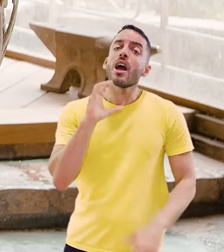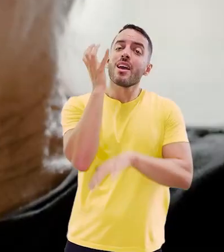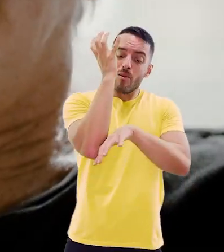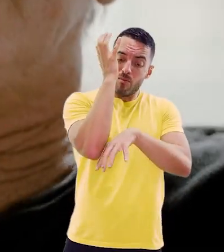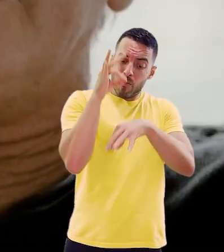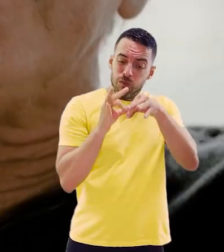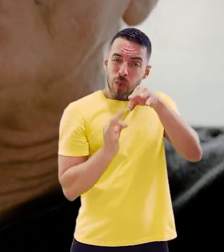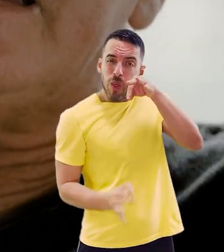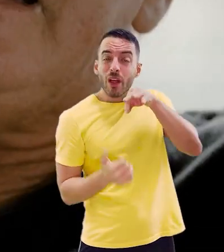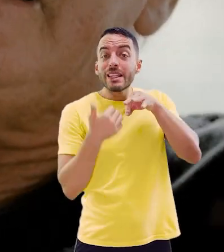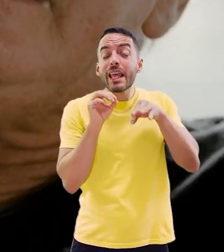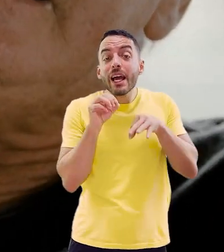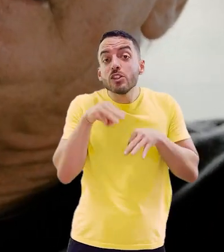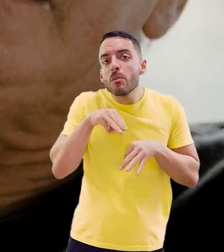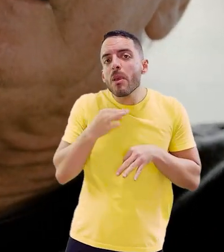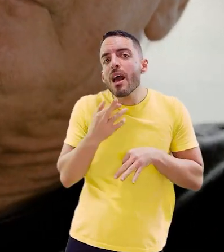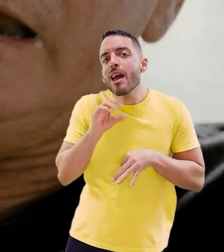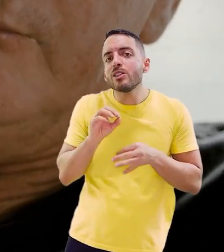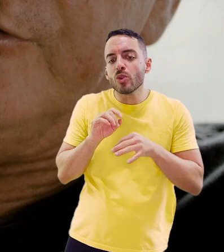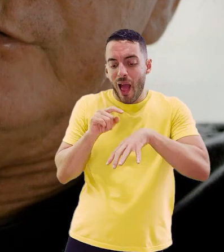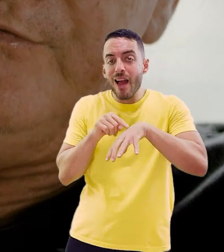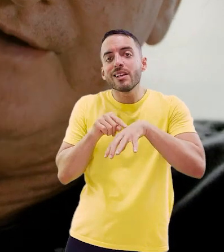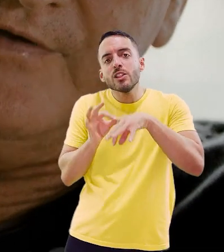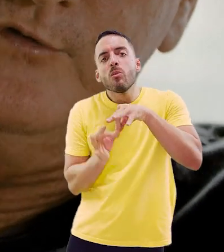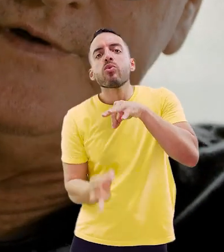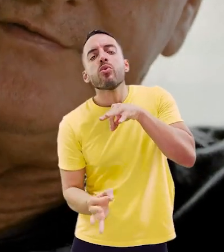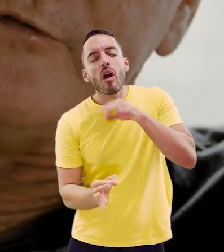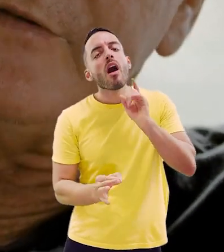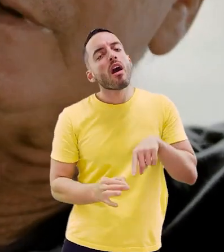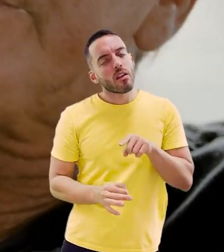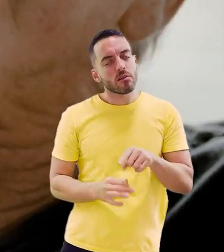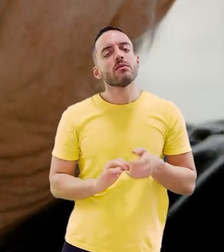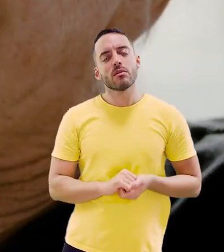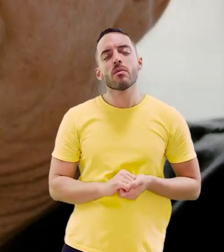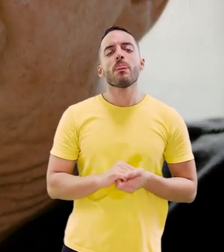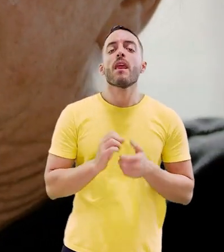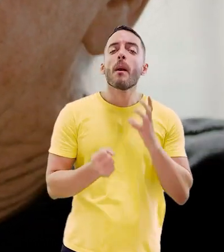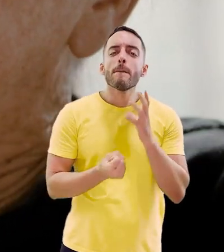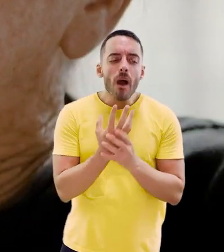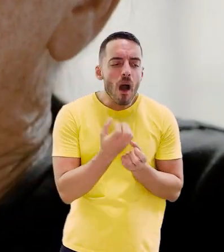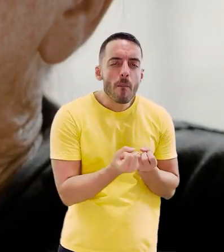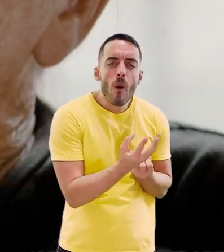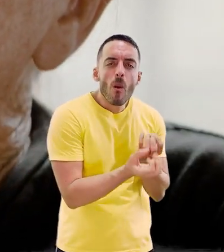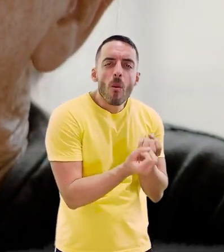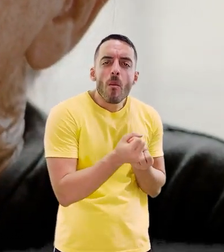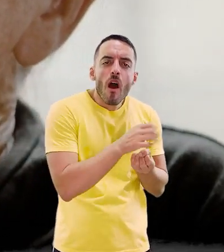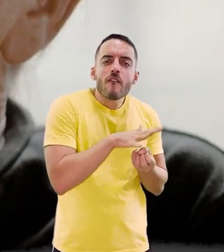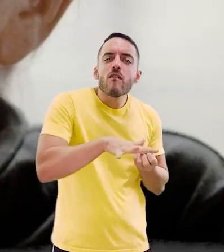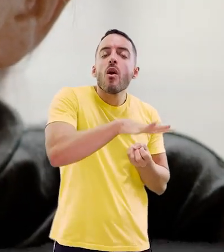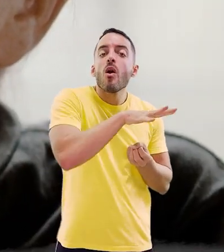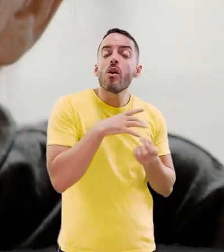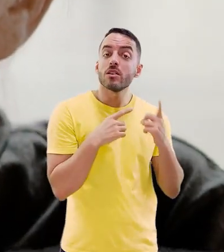né? Então, a Nascentes, como ela começou a produzir essas mudas, nós começamos a plantar em volta. Então, nós estamos